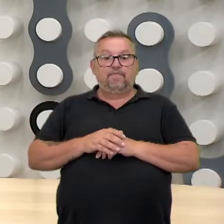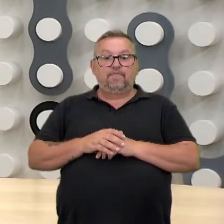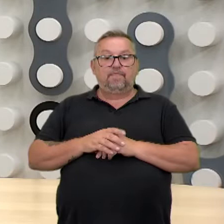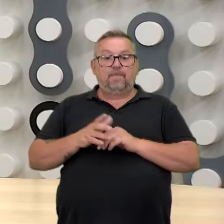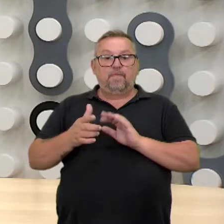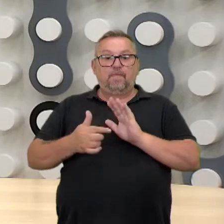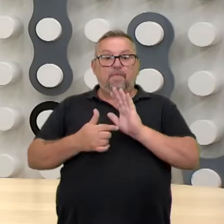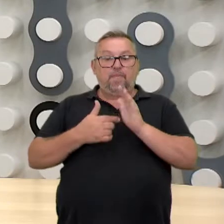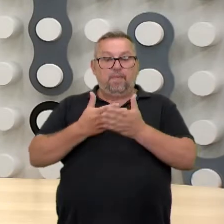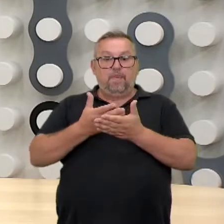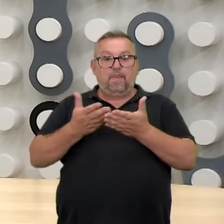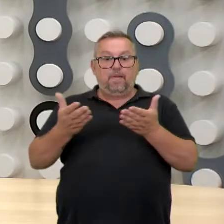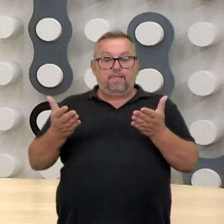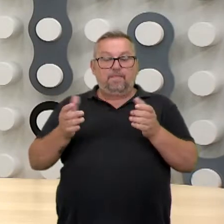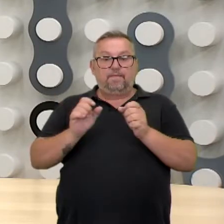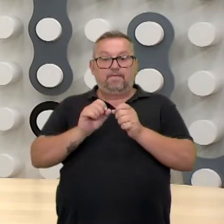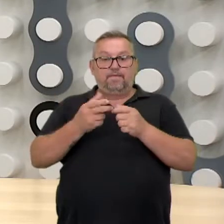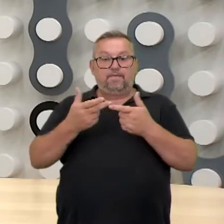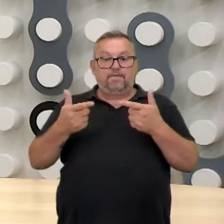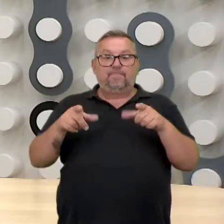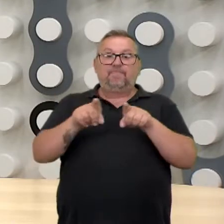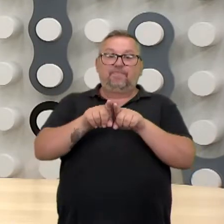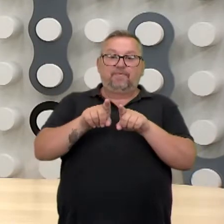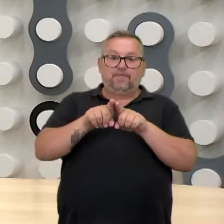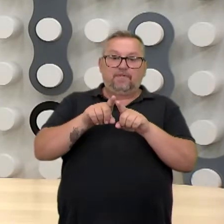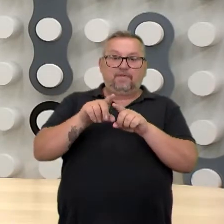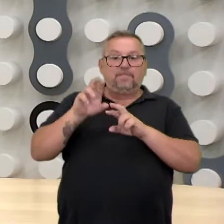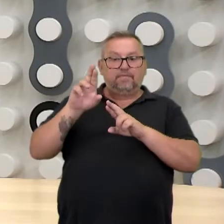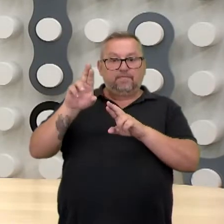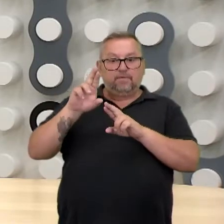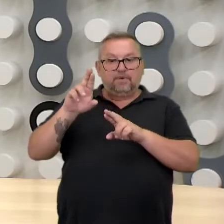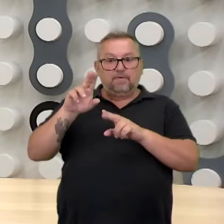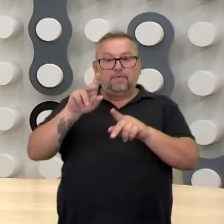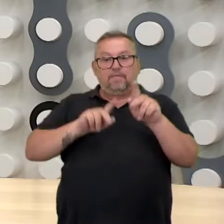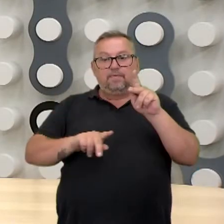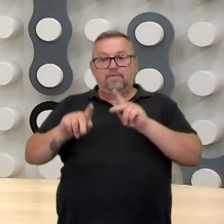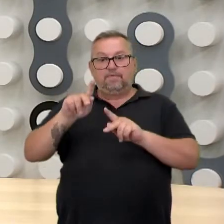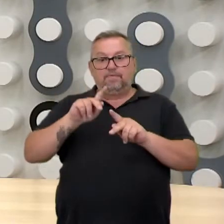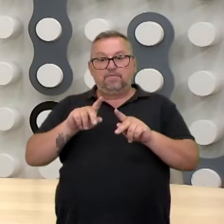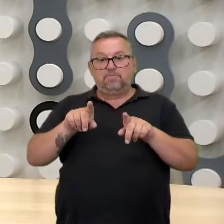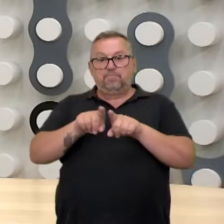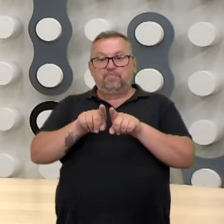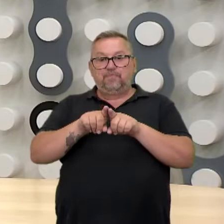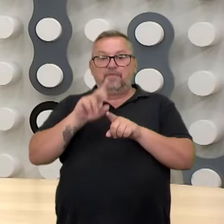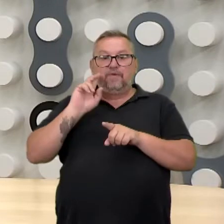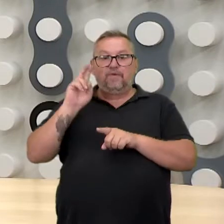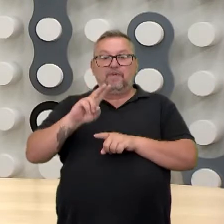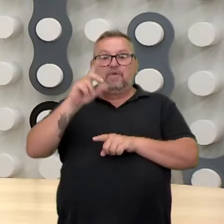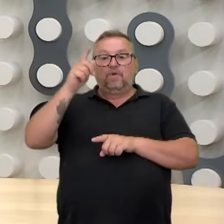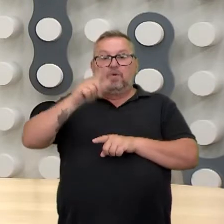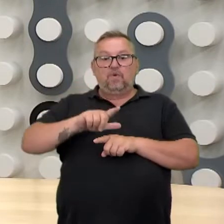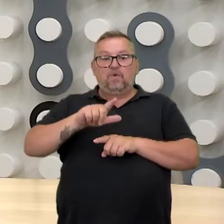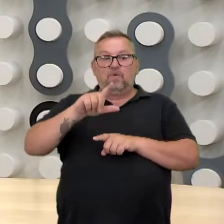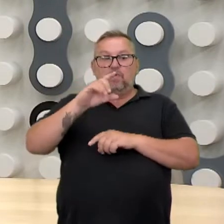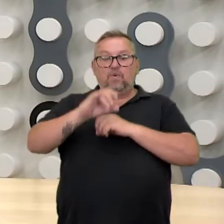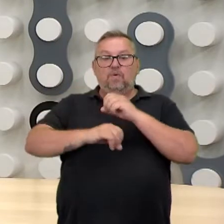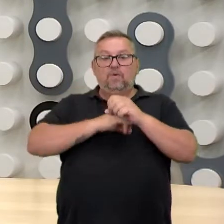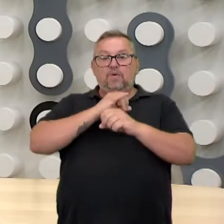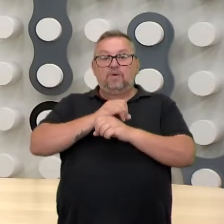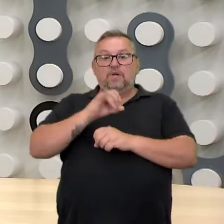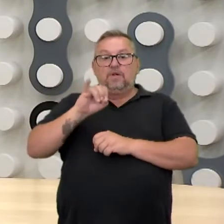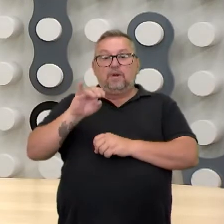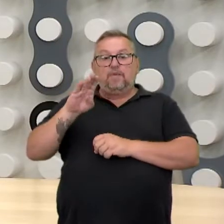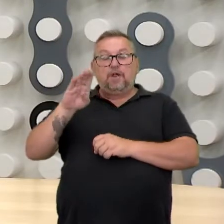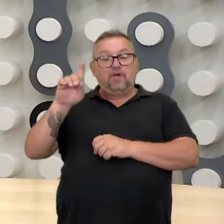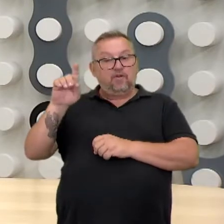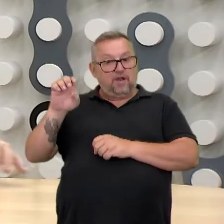para vocês essas projeções, essas estimativas de população, eu trouxe aqui para vocês um outro site do IBGE, né? Lembra